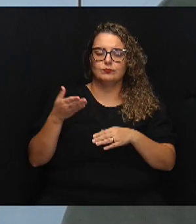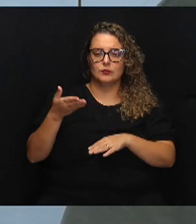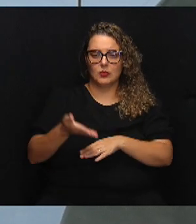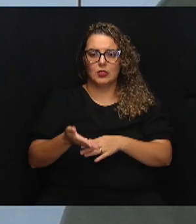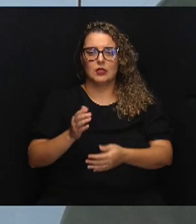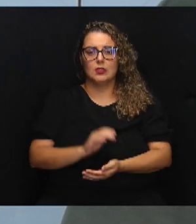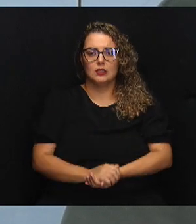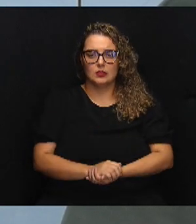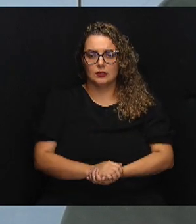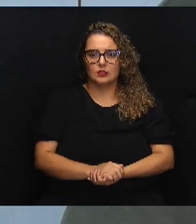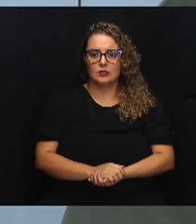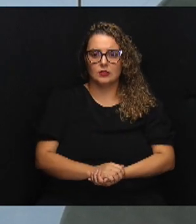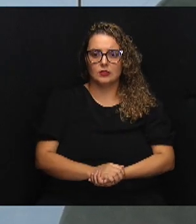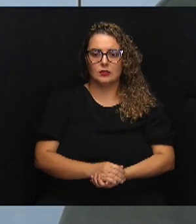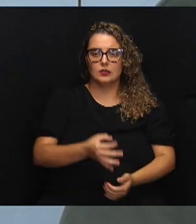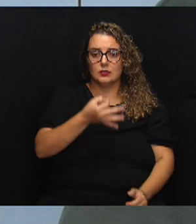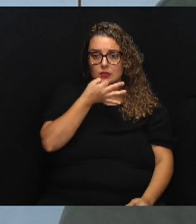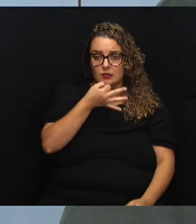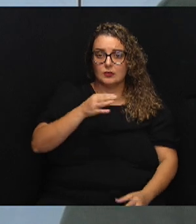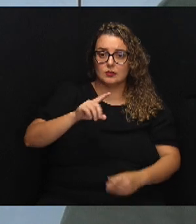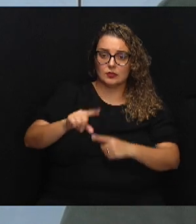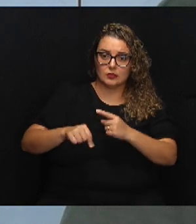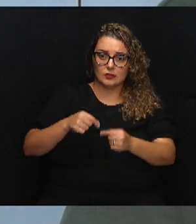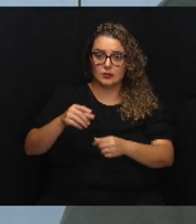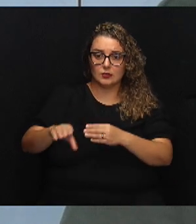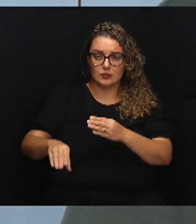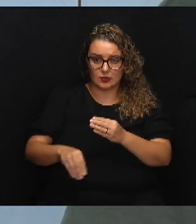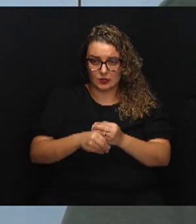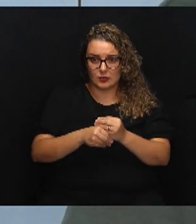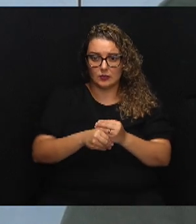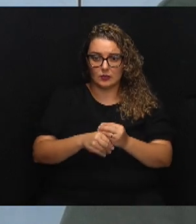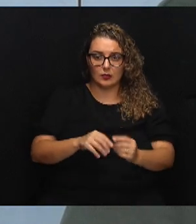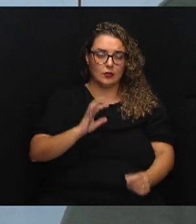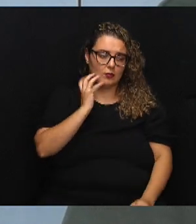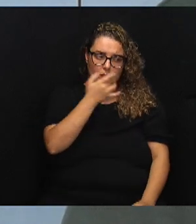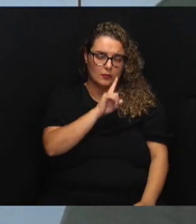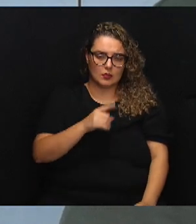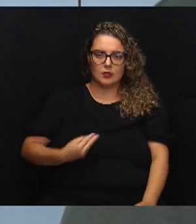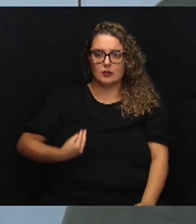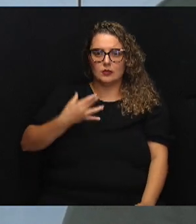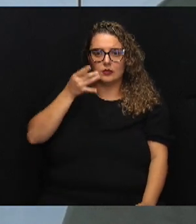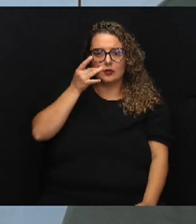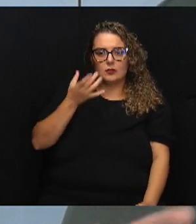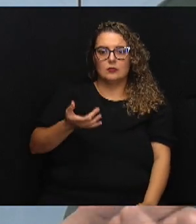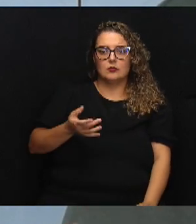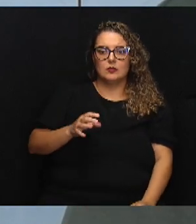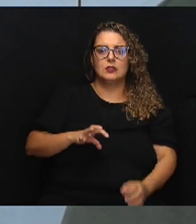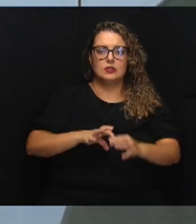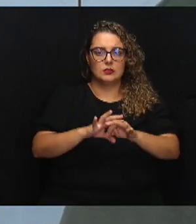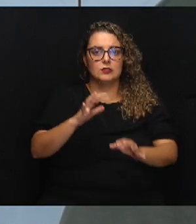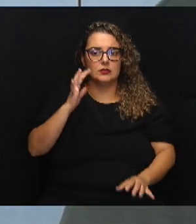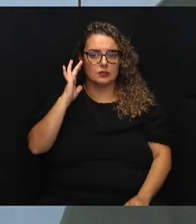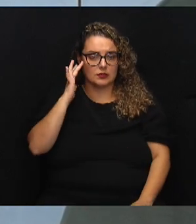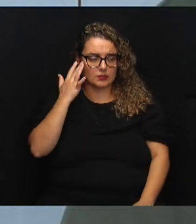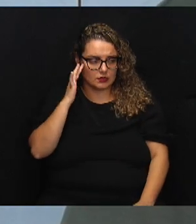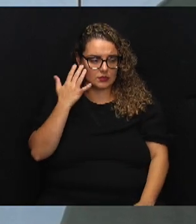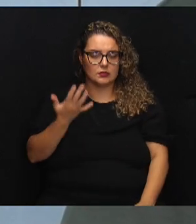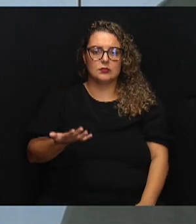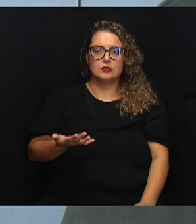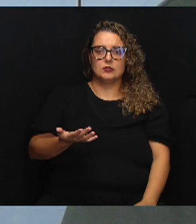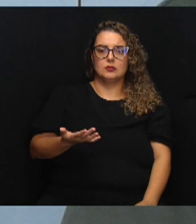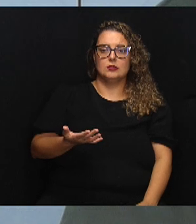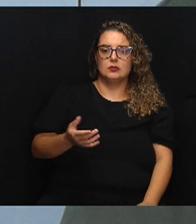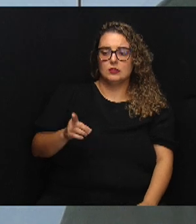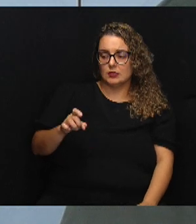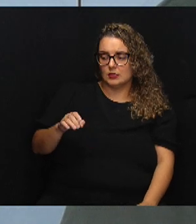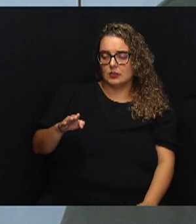lei, em sugerir emendas. O Herbert não estava aqui ainda, mas Herbert, eu vou deixar você ciente, e também a Débora,